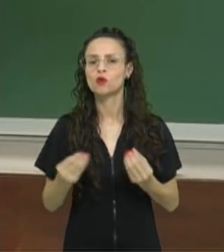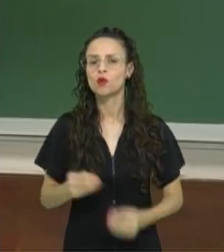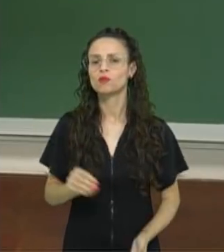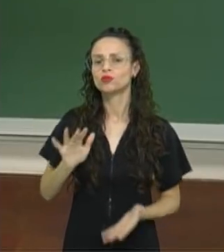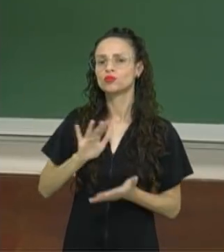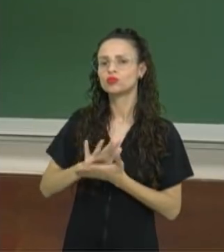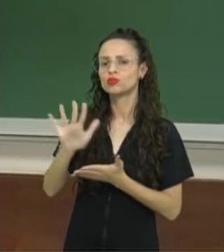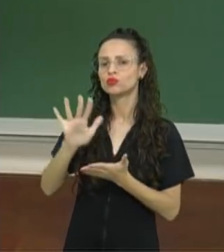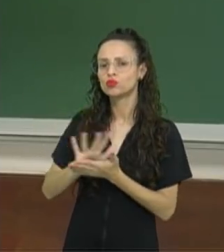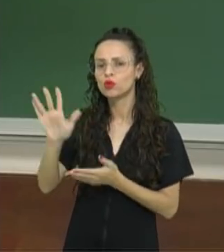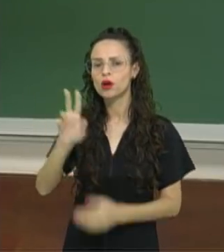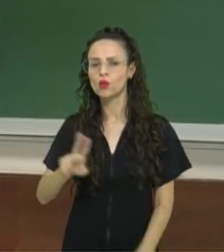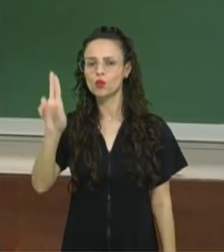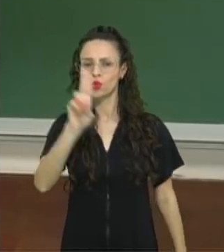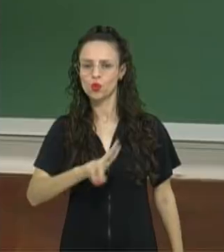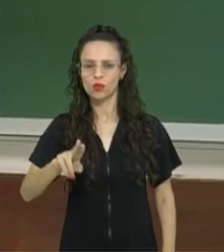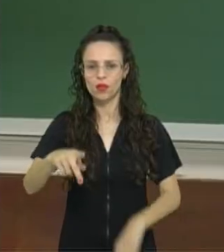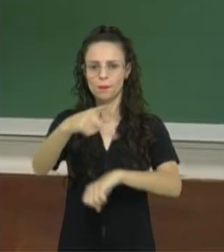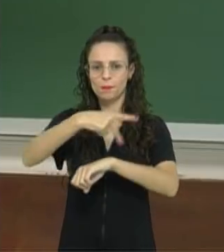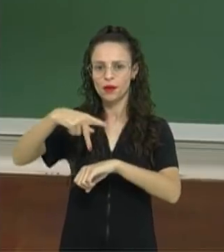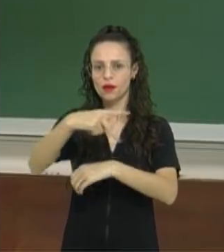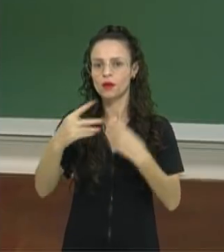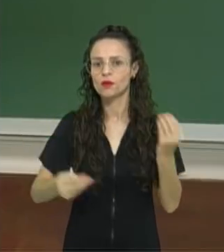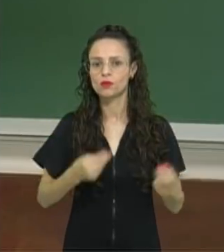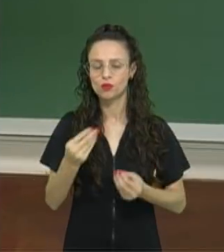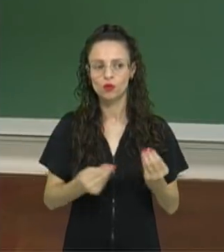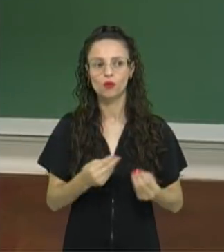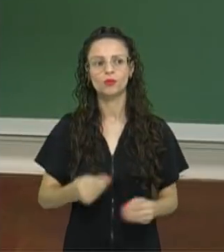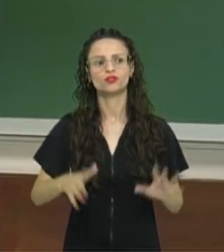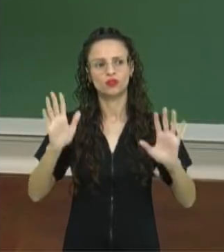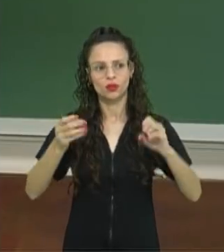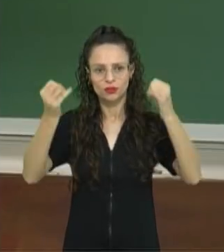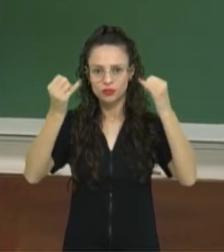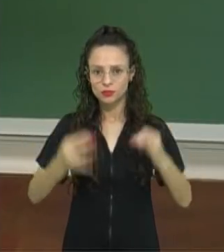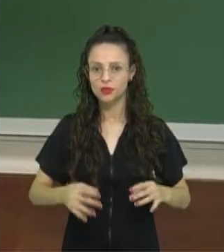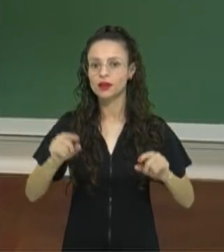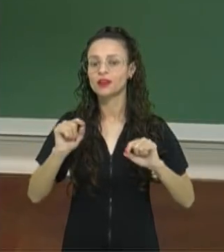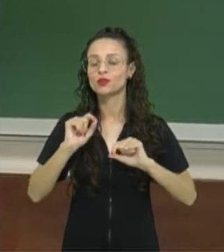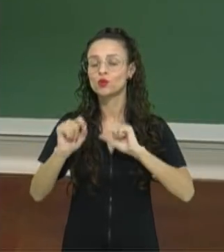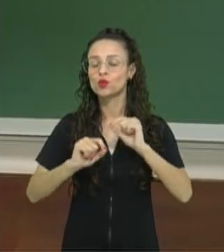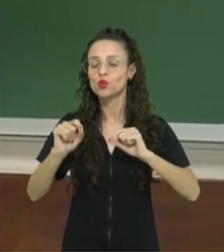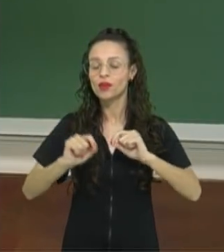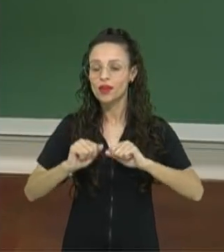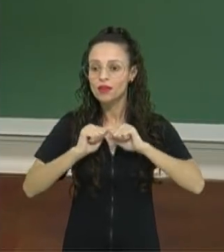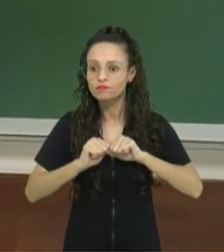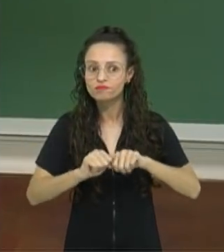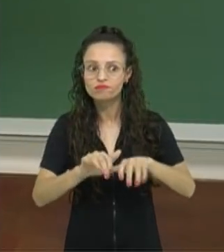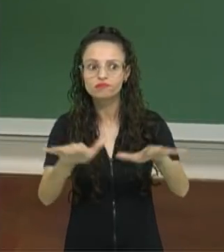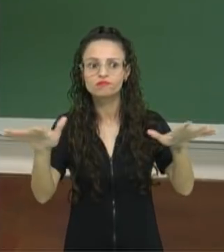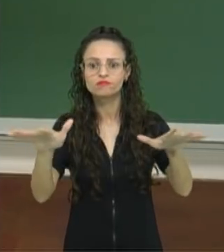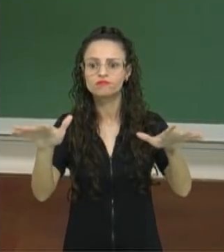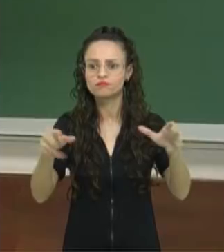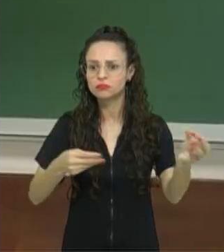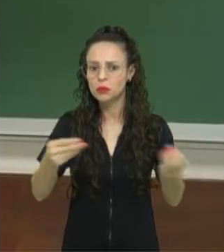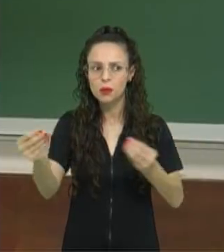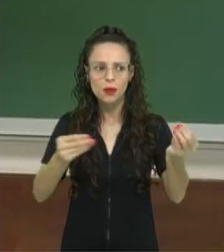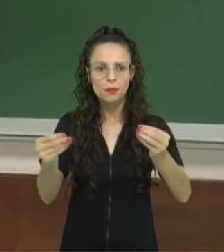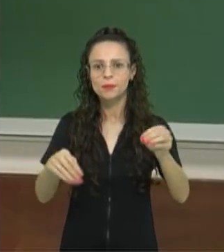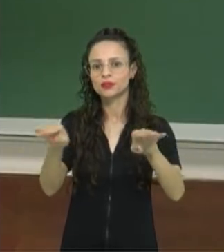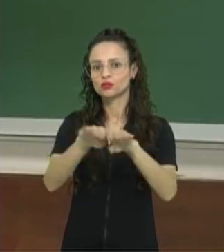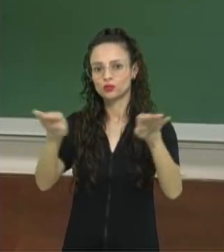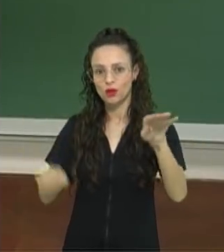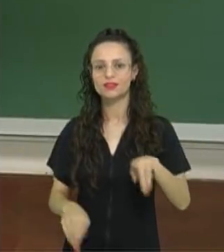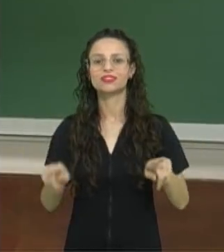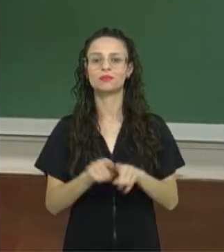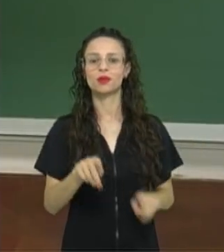Como será que é o consumo nos países, Então, nós falamos que a distribuição ela é desigual e o consumo